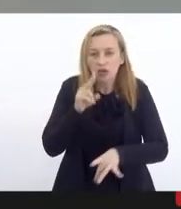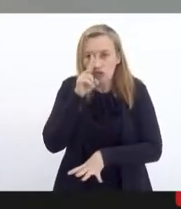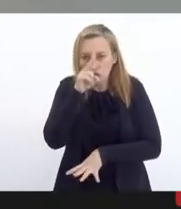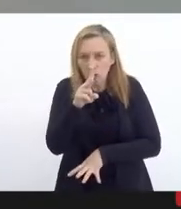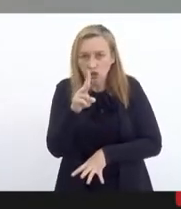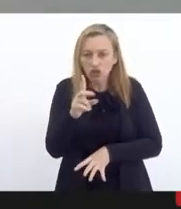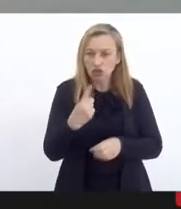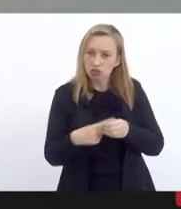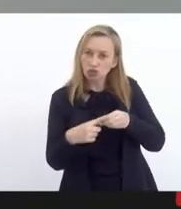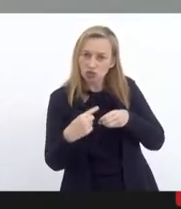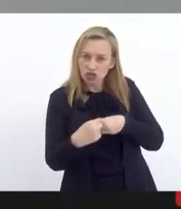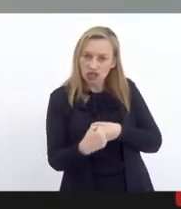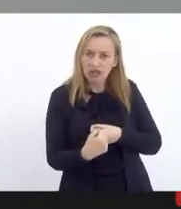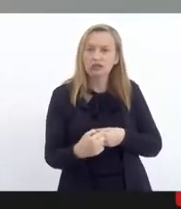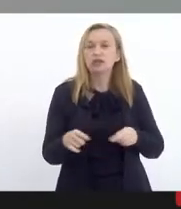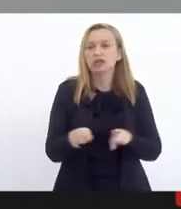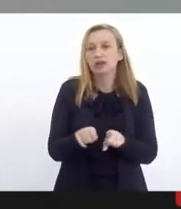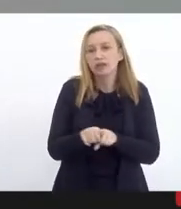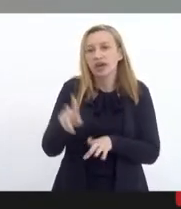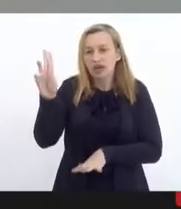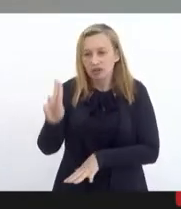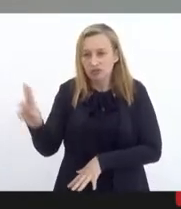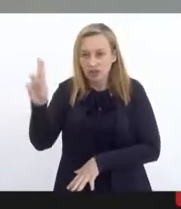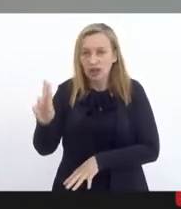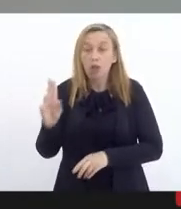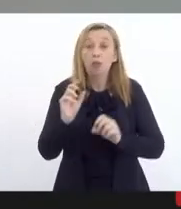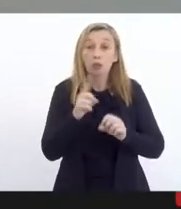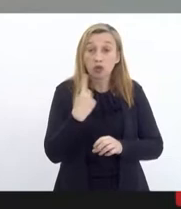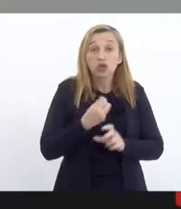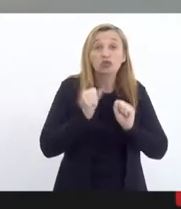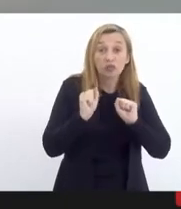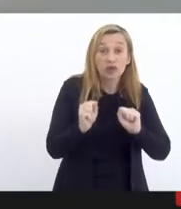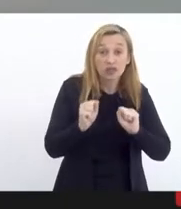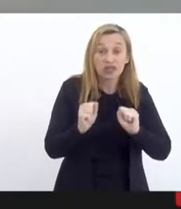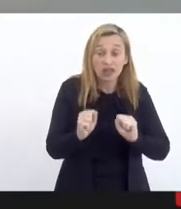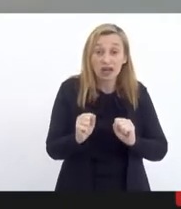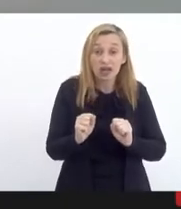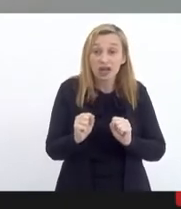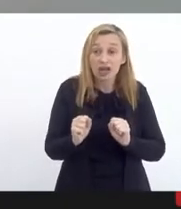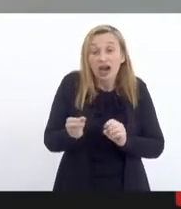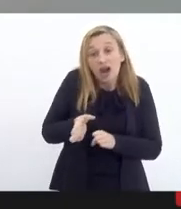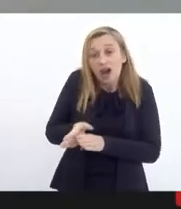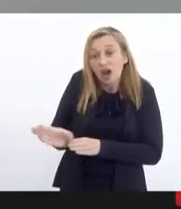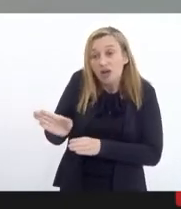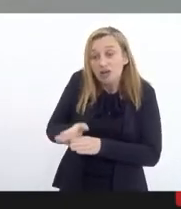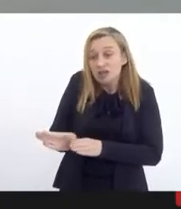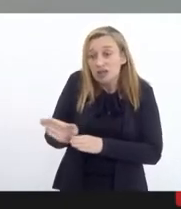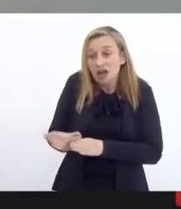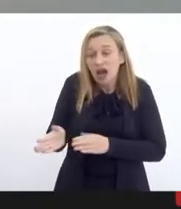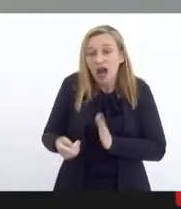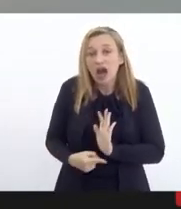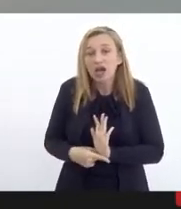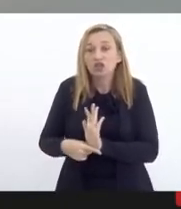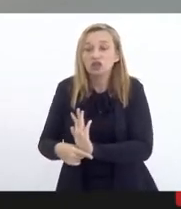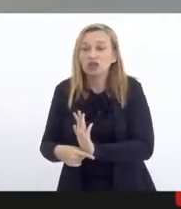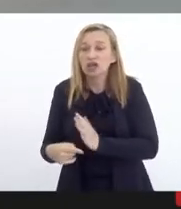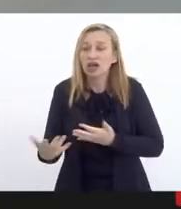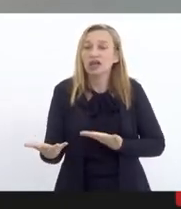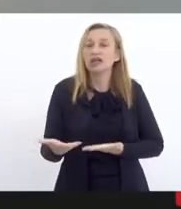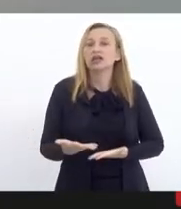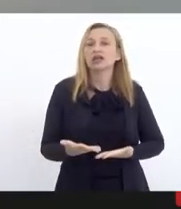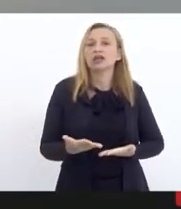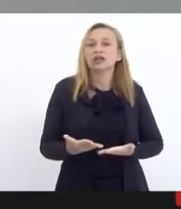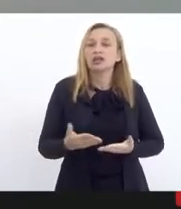esses municípios, né, e a universidade, de forma que nós possamos auxiliar, né, na formatação